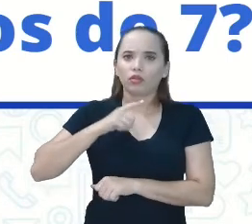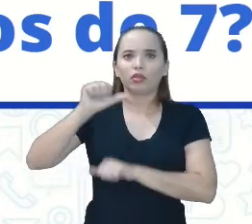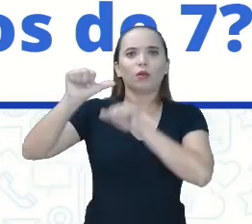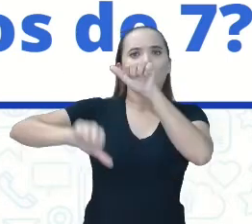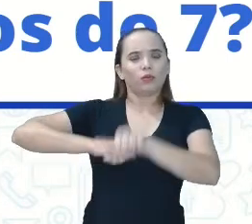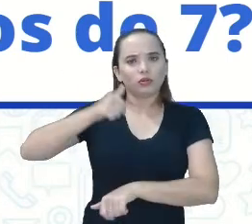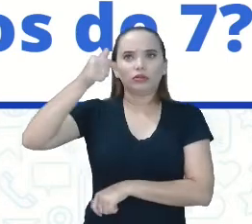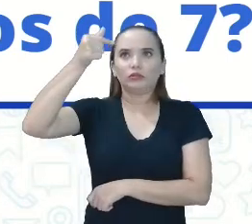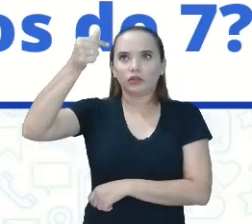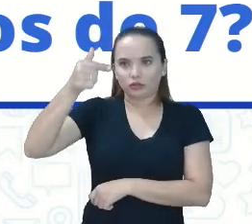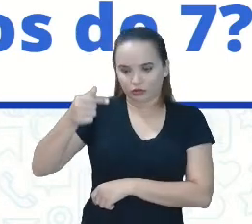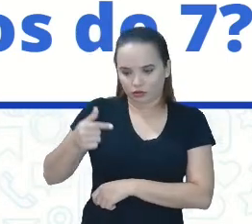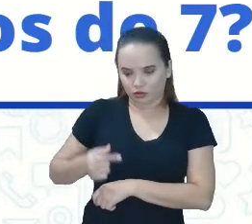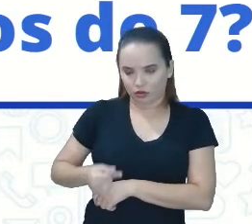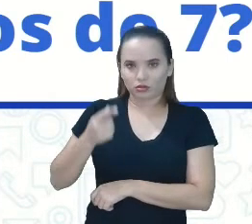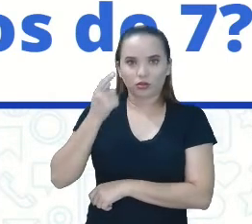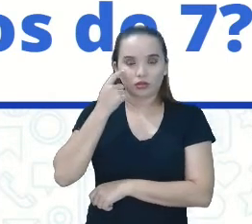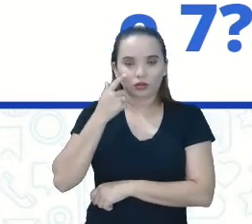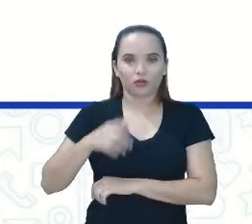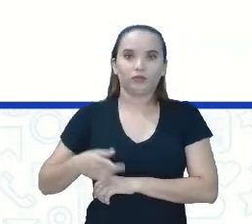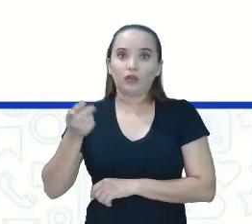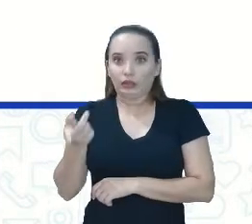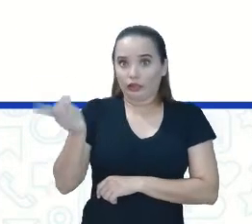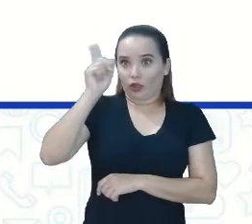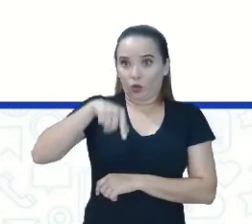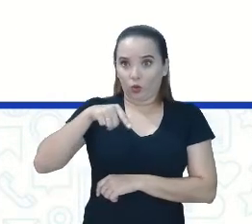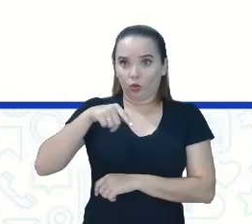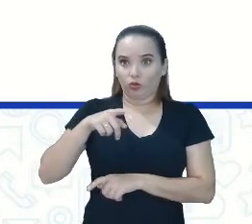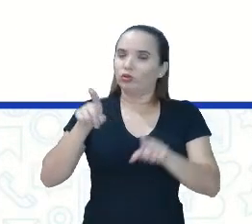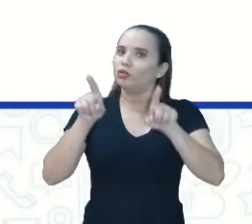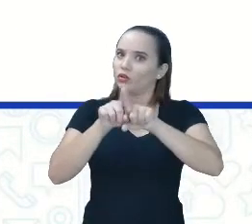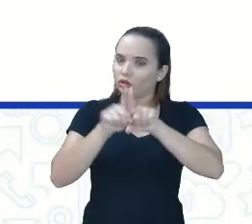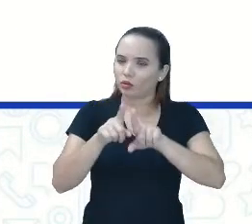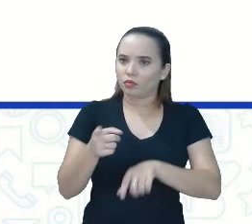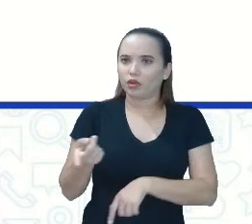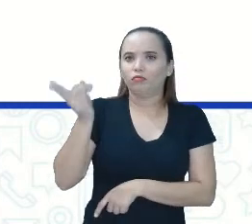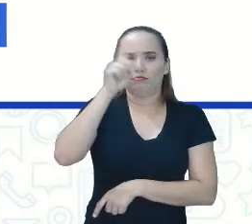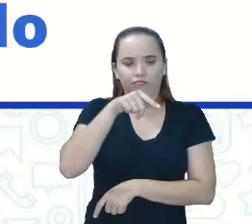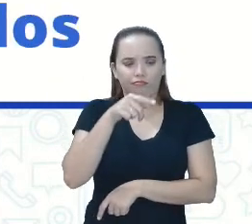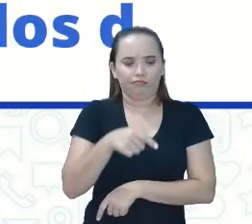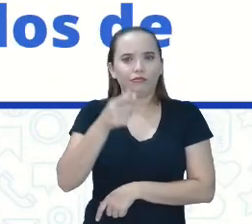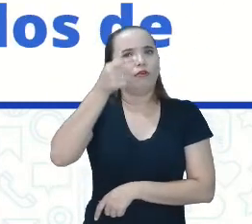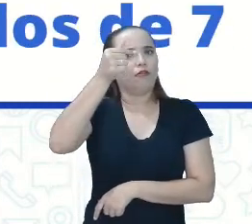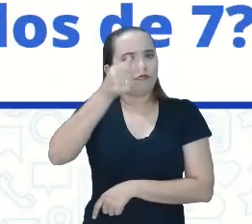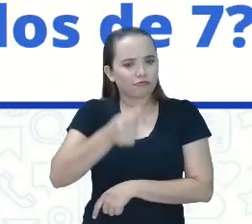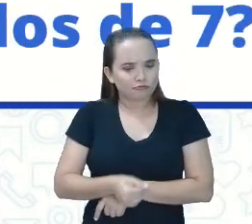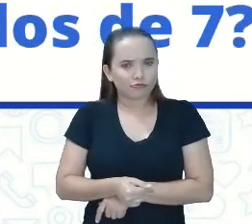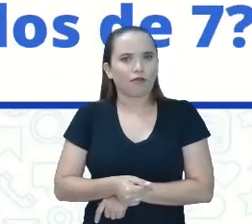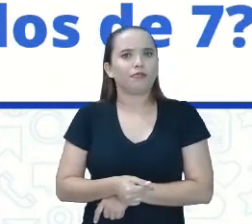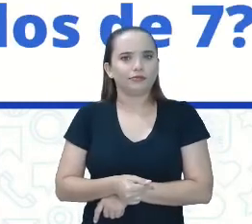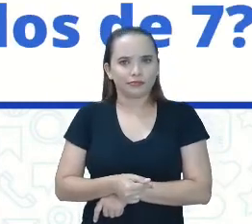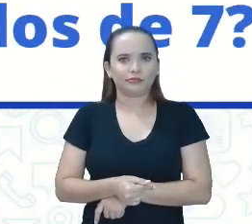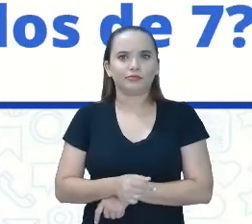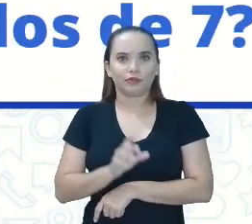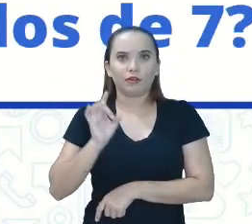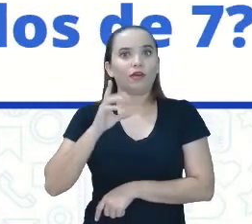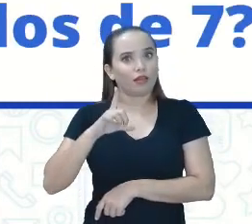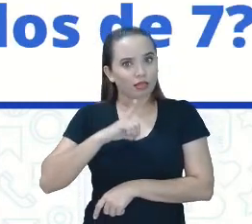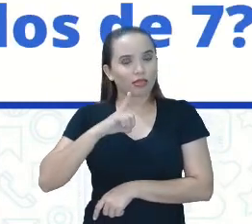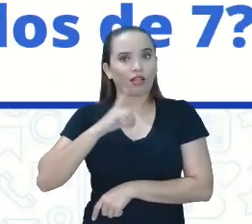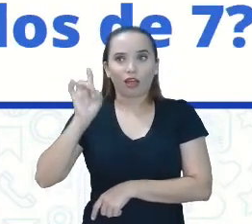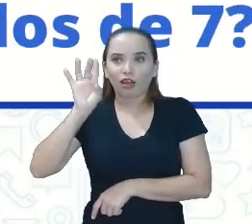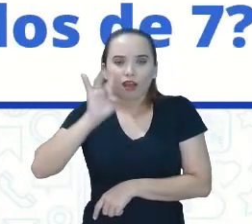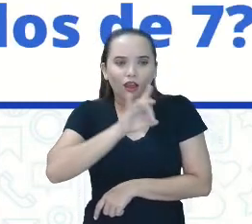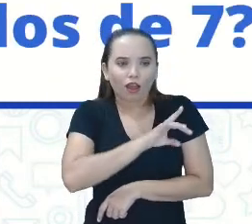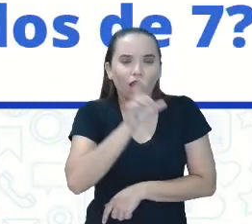7 em 7, certo? Depois, e isso acontece em cada uma dessas colunas, tá?